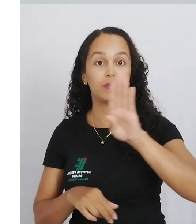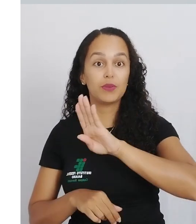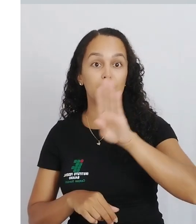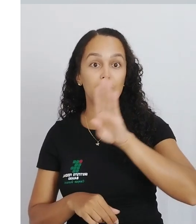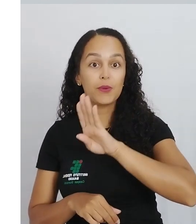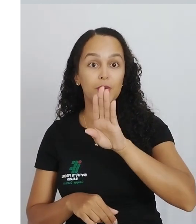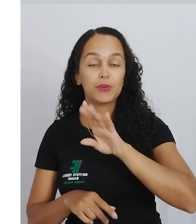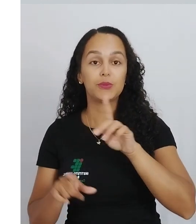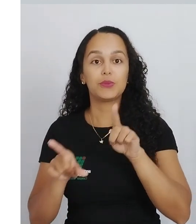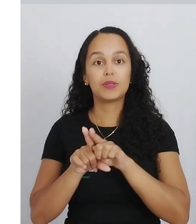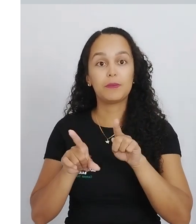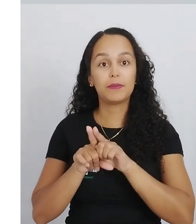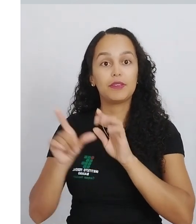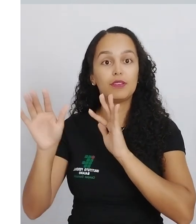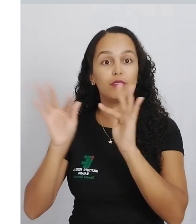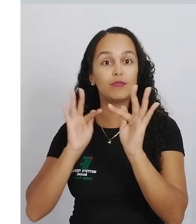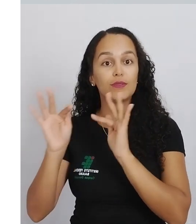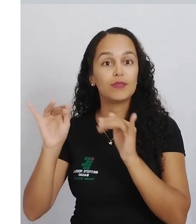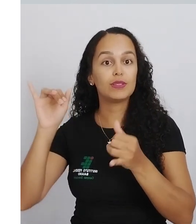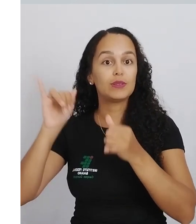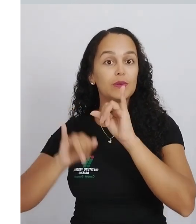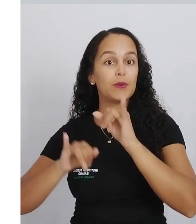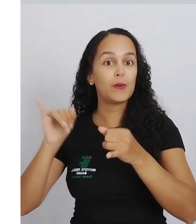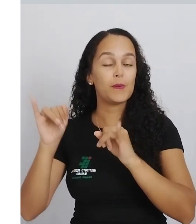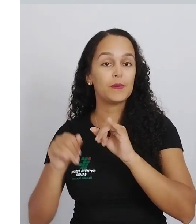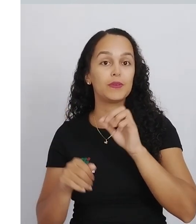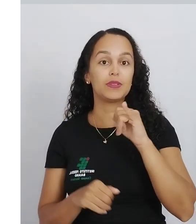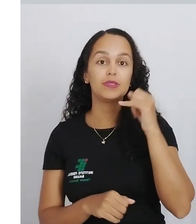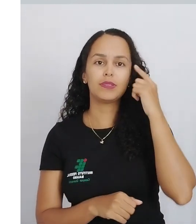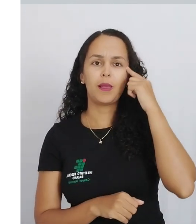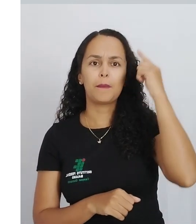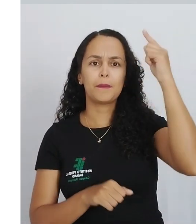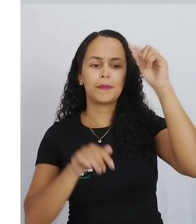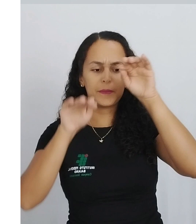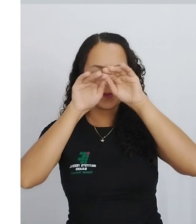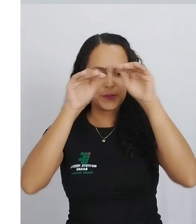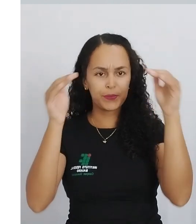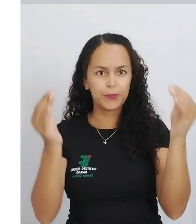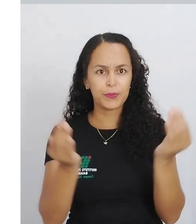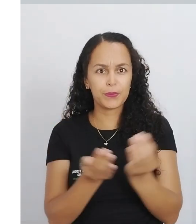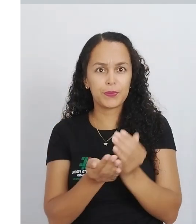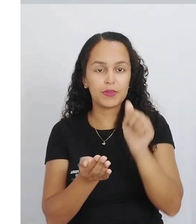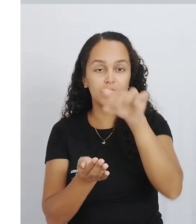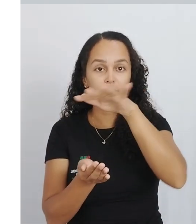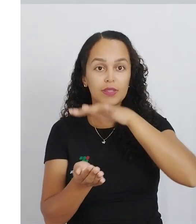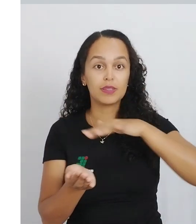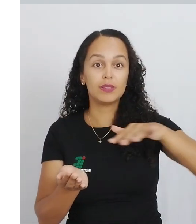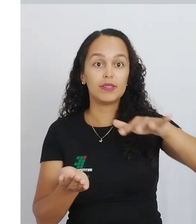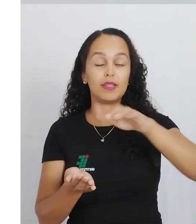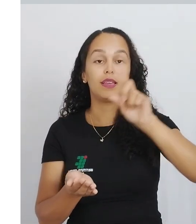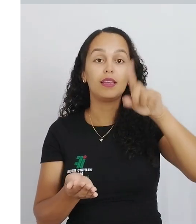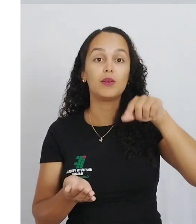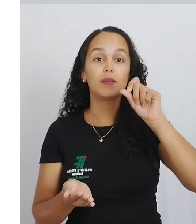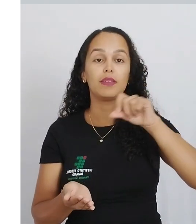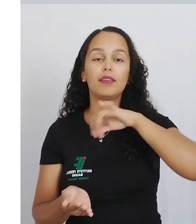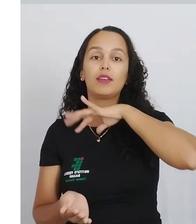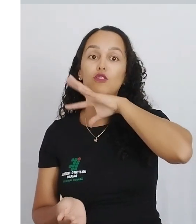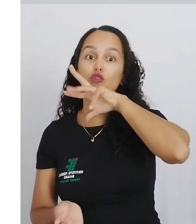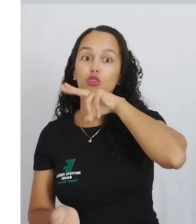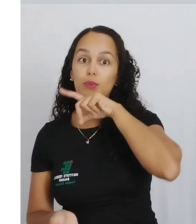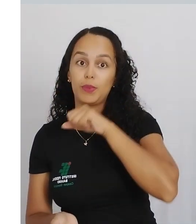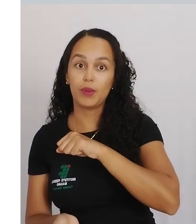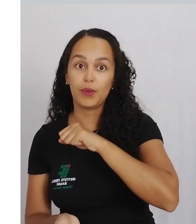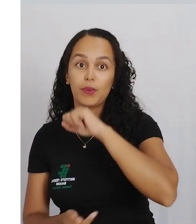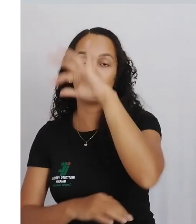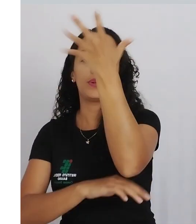recursos físicos e químicos. Se você pensa no ecossistema, você vai pensar tanto nos animais, na